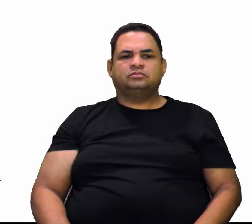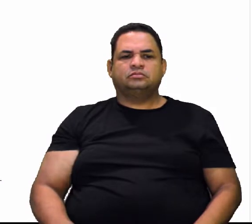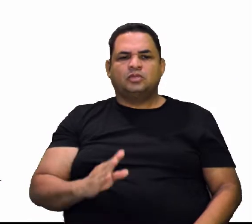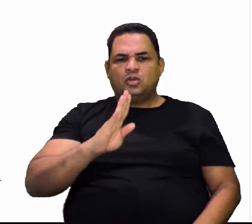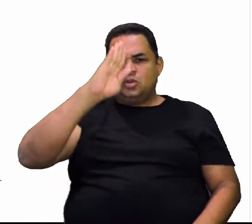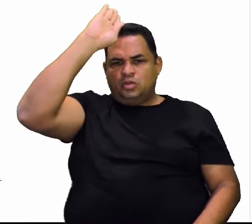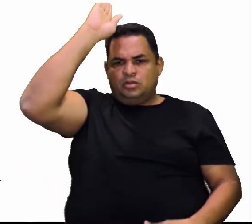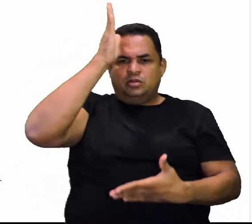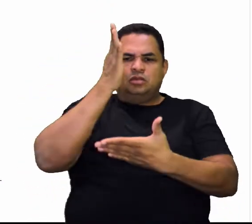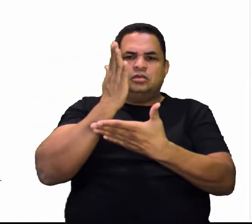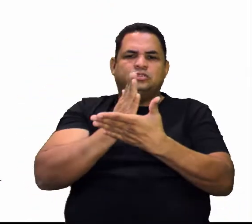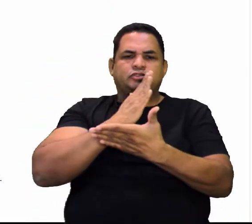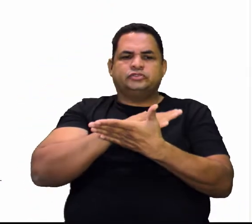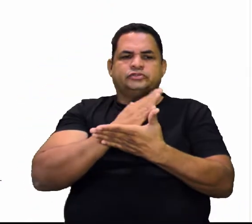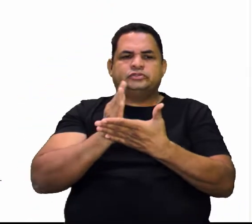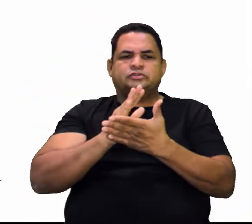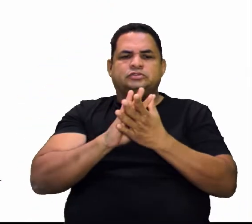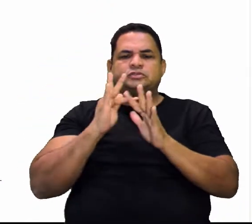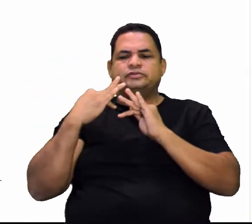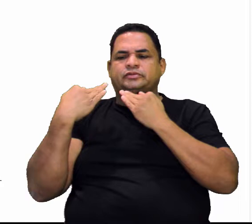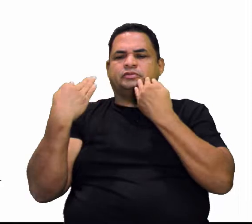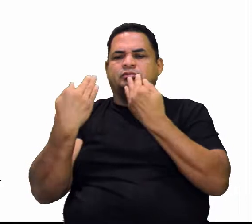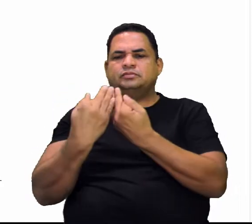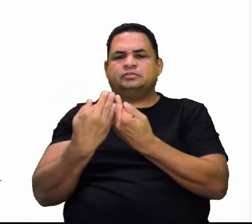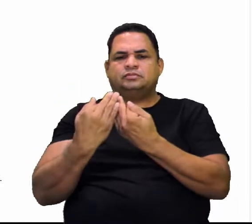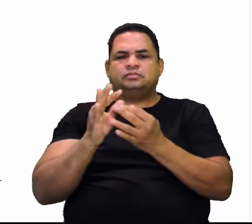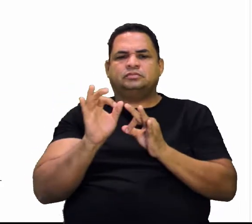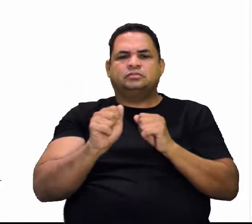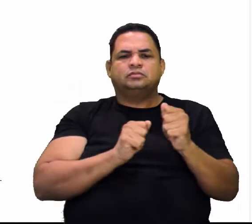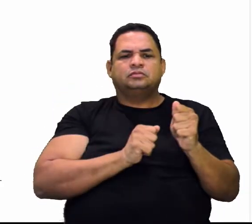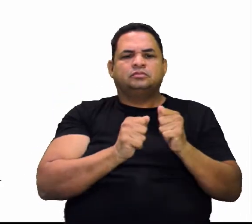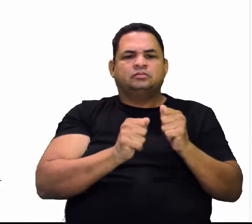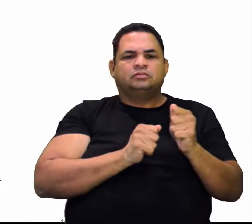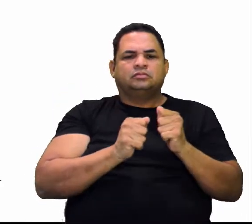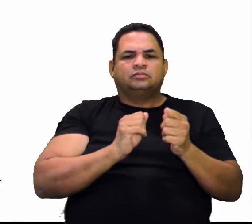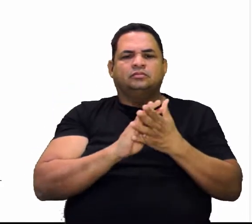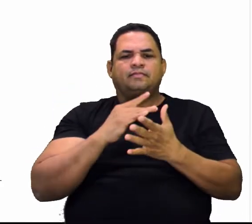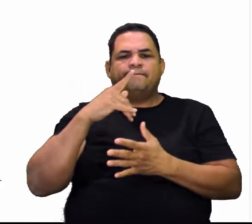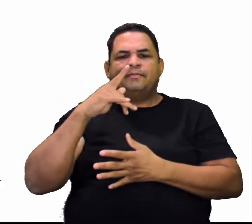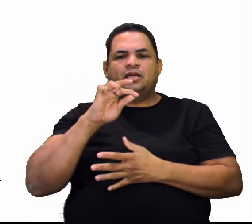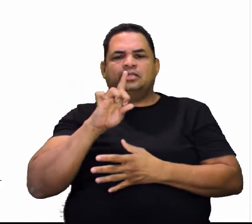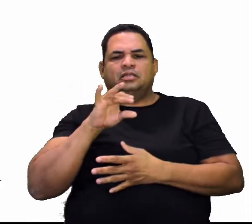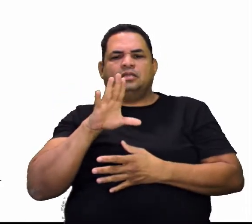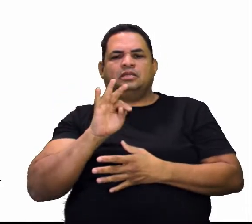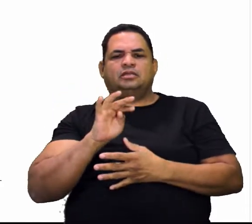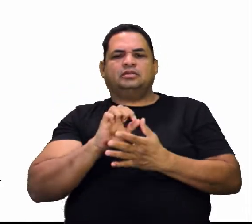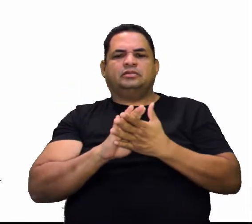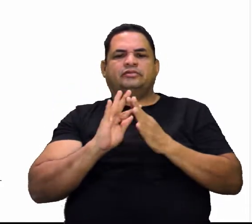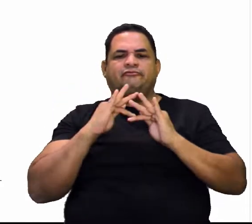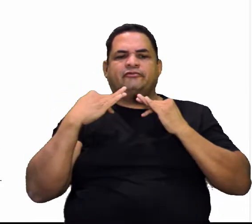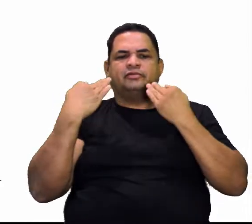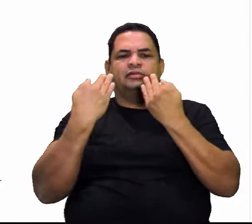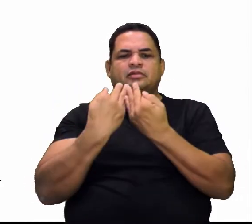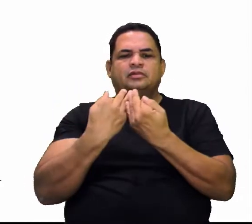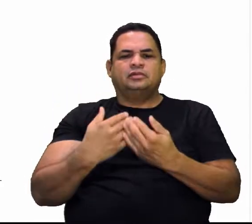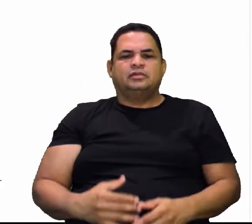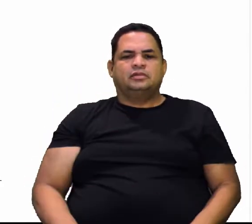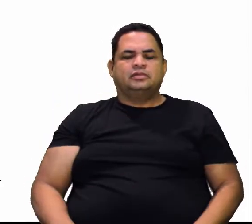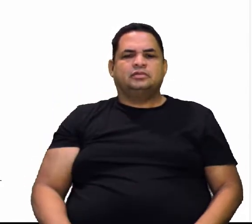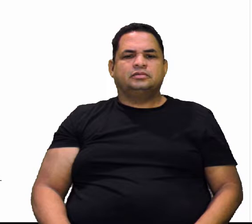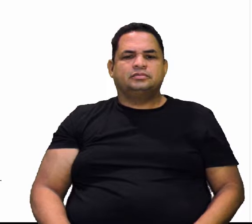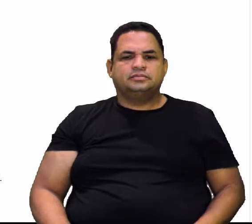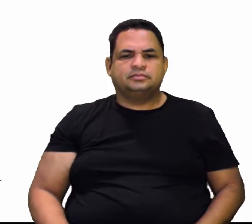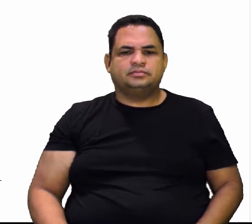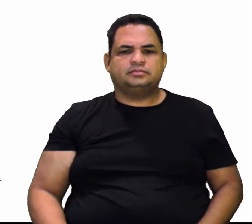Roma foi dividida em grandes famílias, dirigidas por pater, familiar.